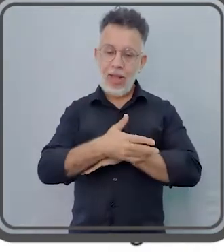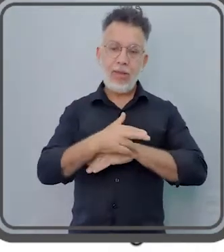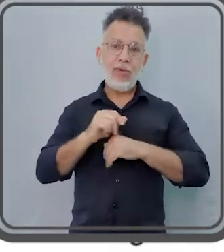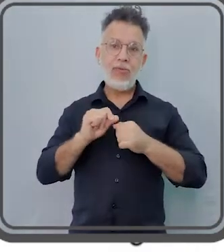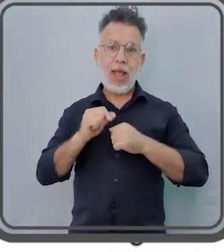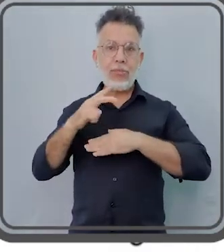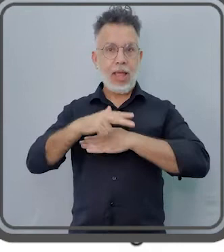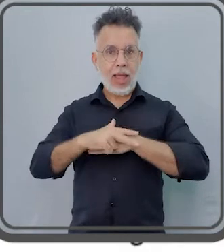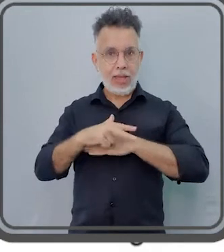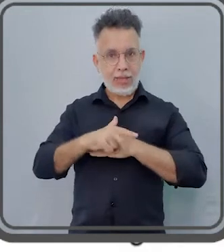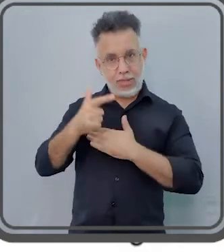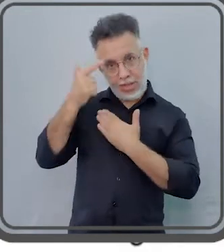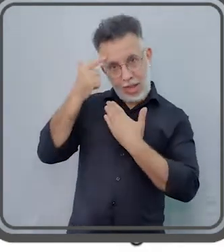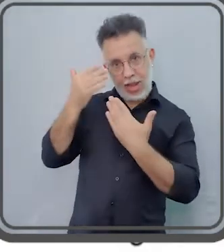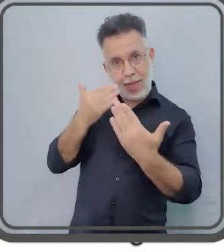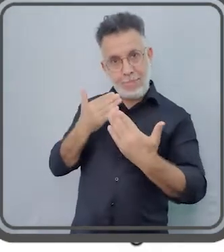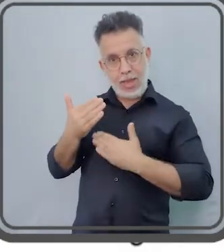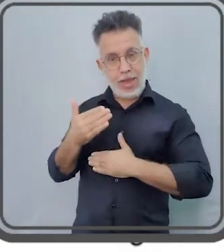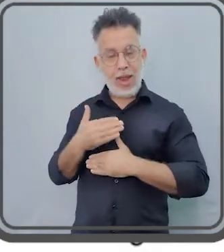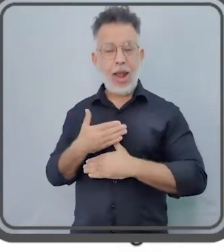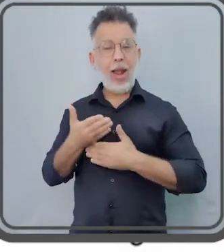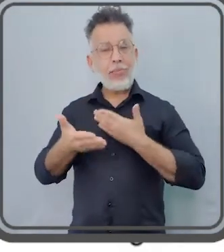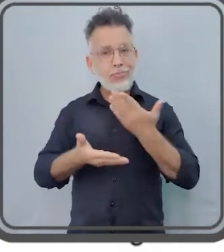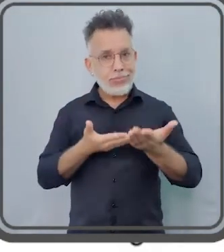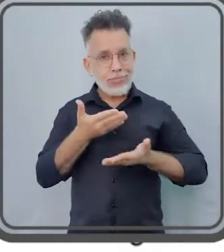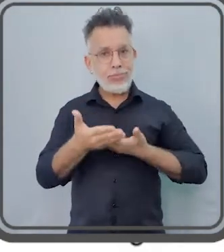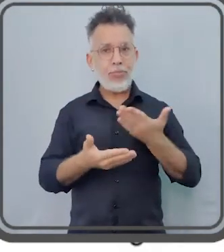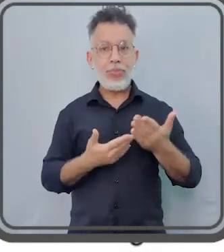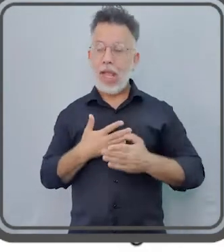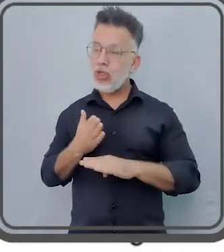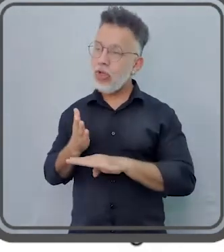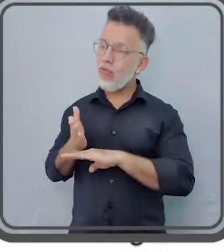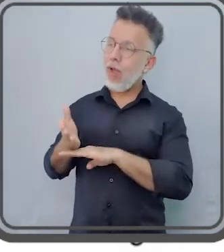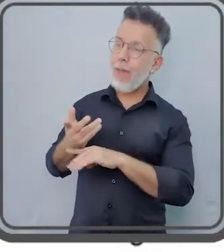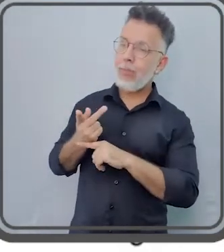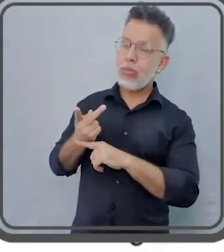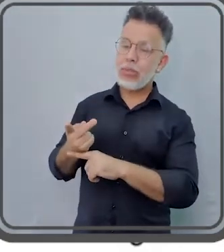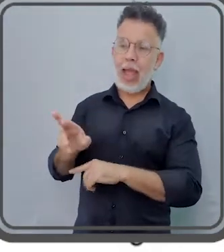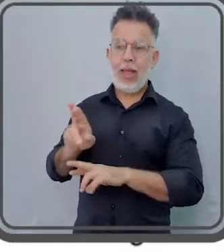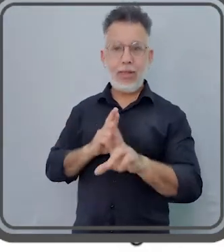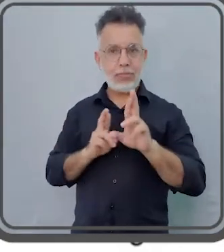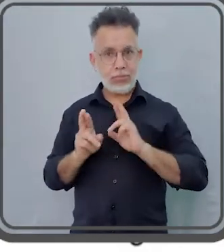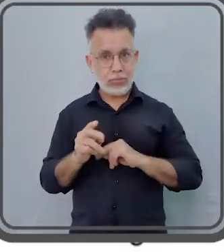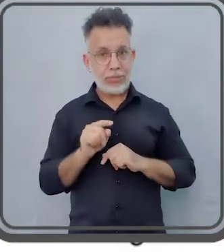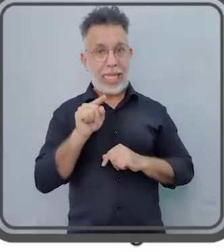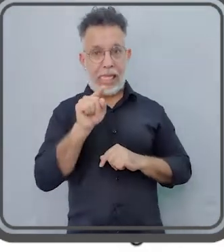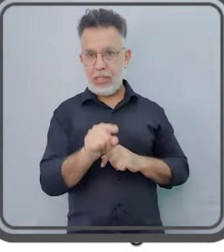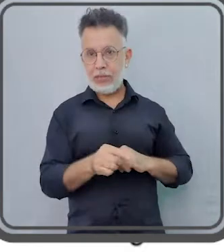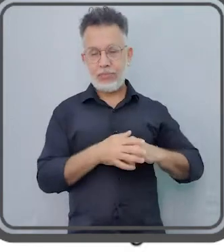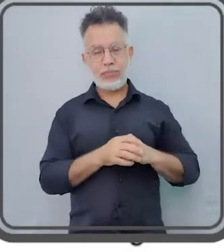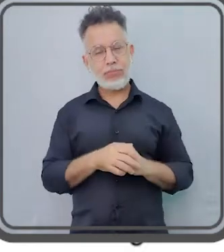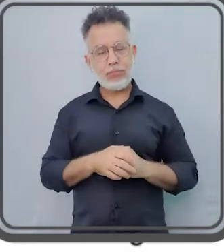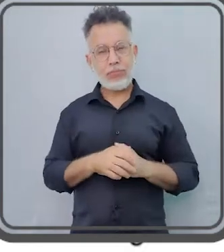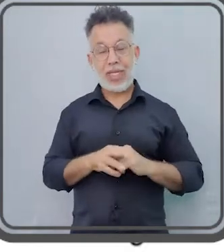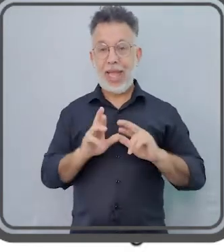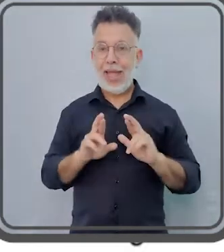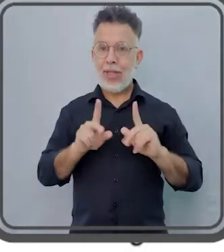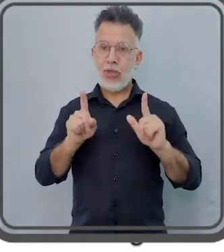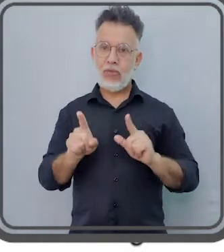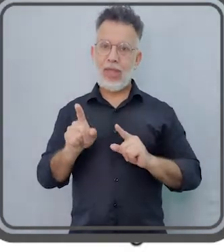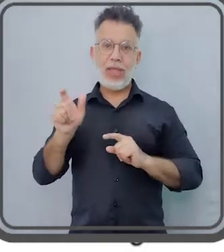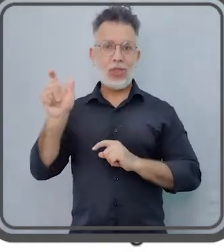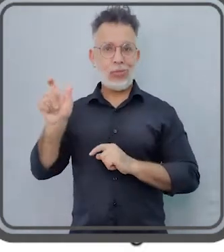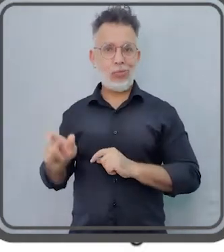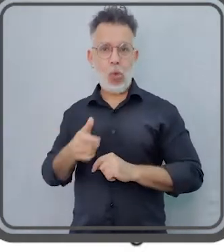soluções dessas situações muito desconfortáveis da intimidade. Isso é diferente para o homem, né? Eu acho que só acesso